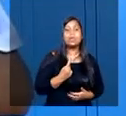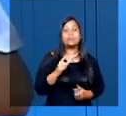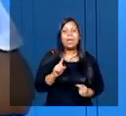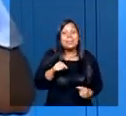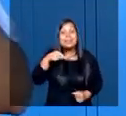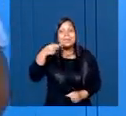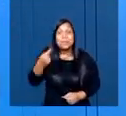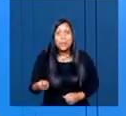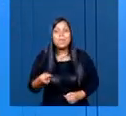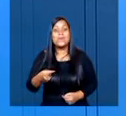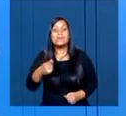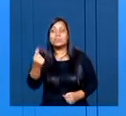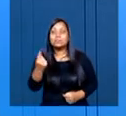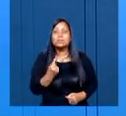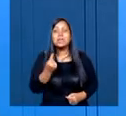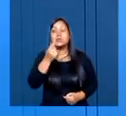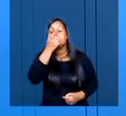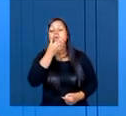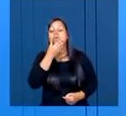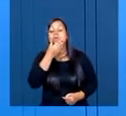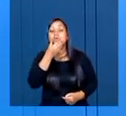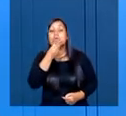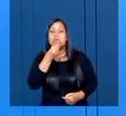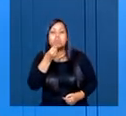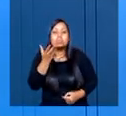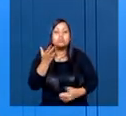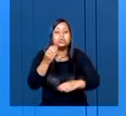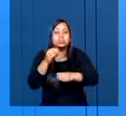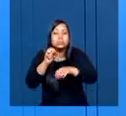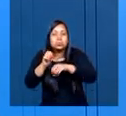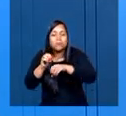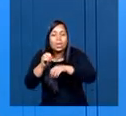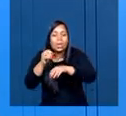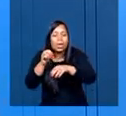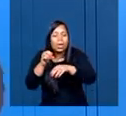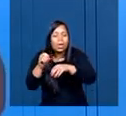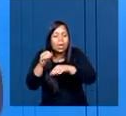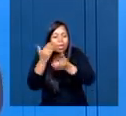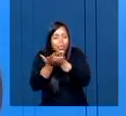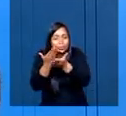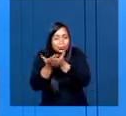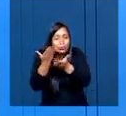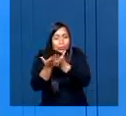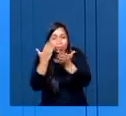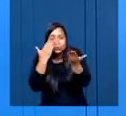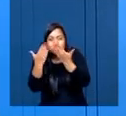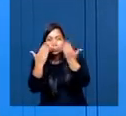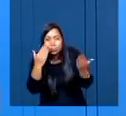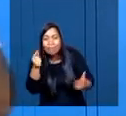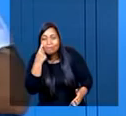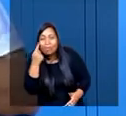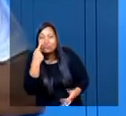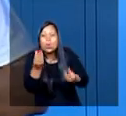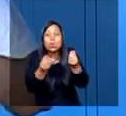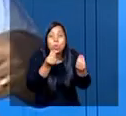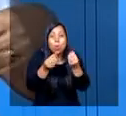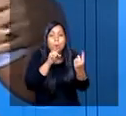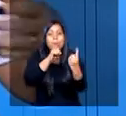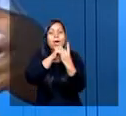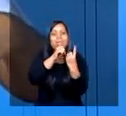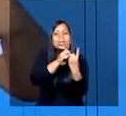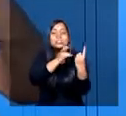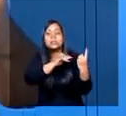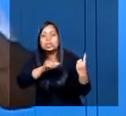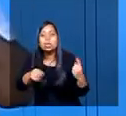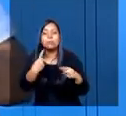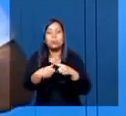em seguida, veio um estudante de psicologia pedir um estágio para mim, para ver como é que eu atendia as crianças no consultório,